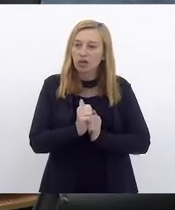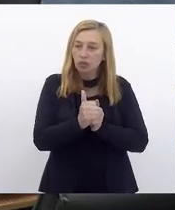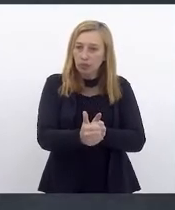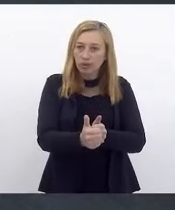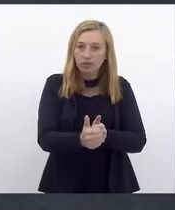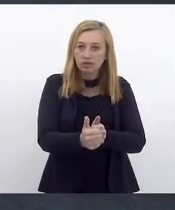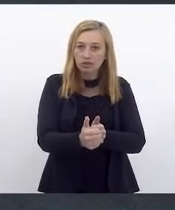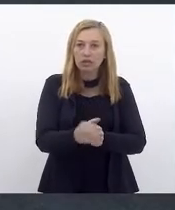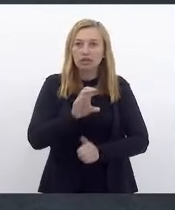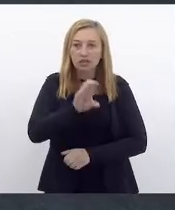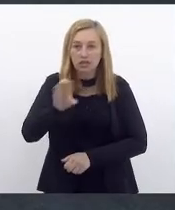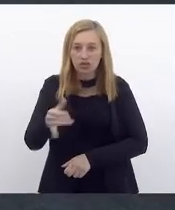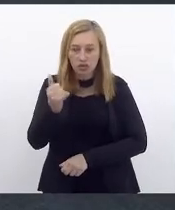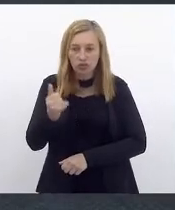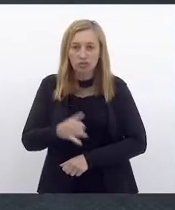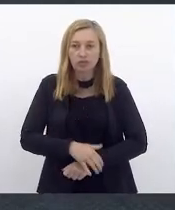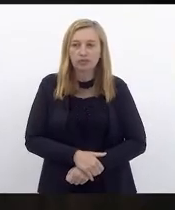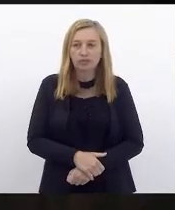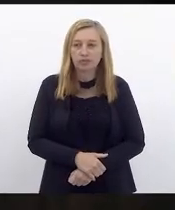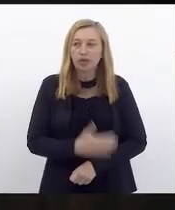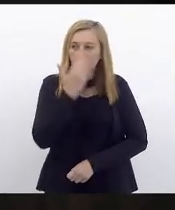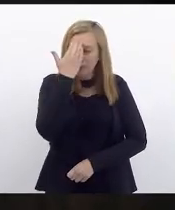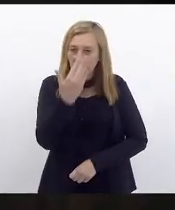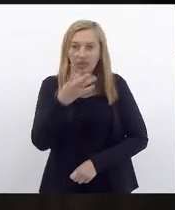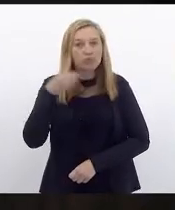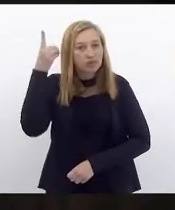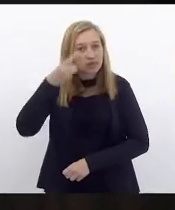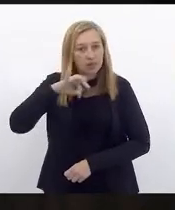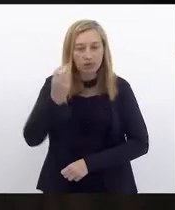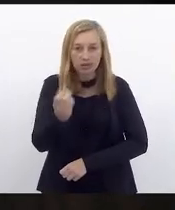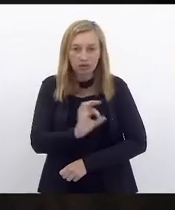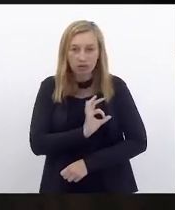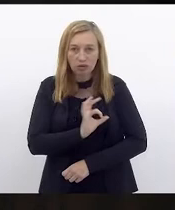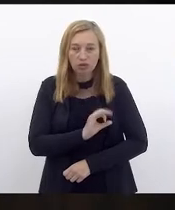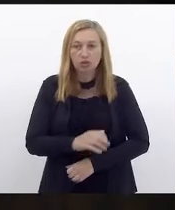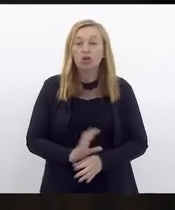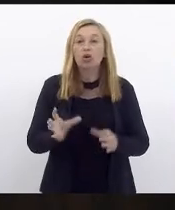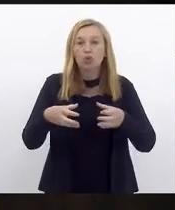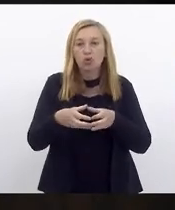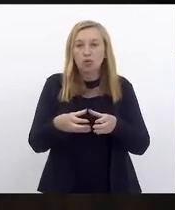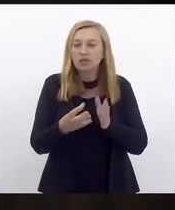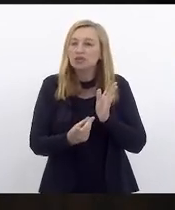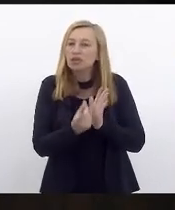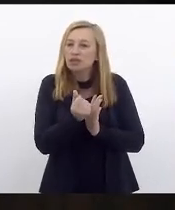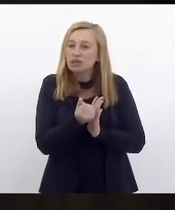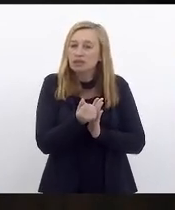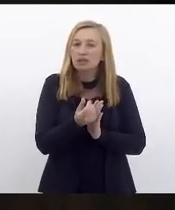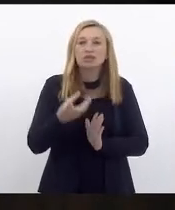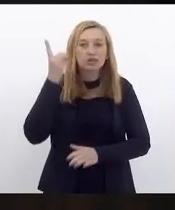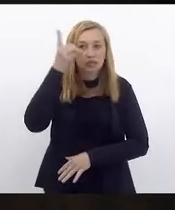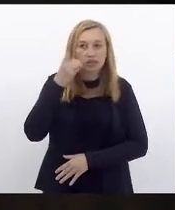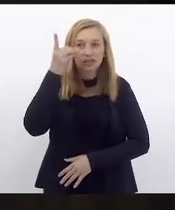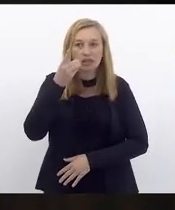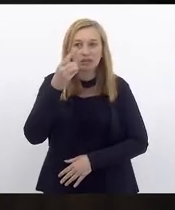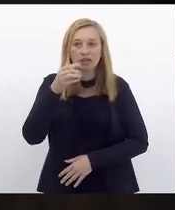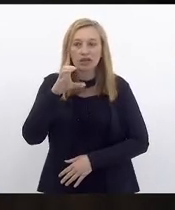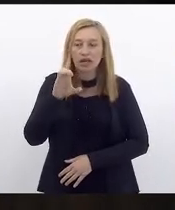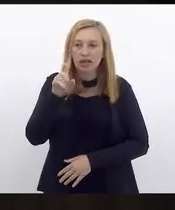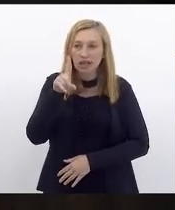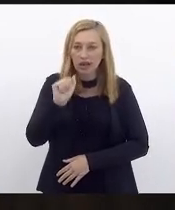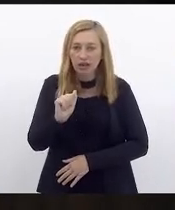Acompanhe o parecer da CCJ. Obrigado, deputada Marta Rocha. Pela Comissão de Orçamento, o deputado Márcio Canella.